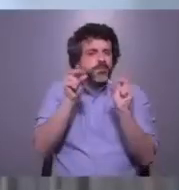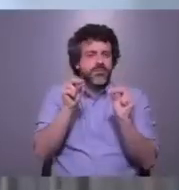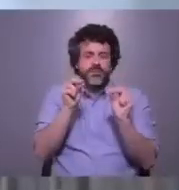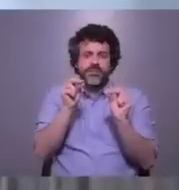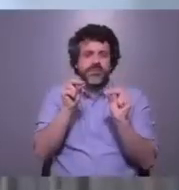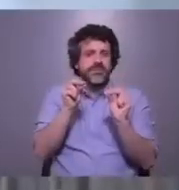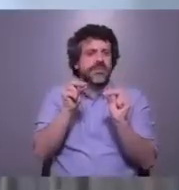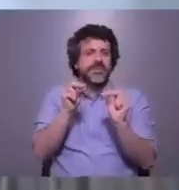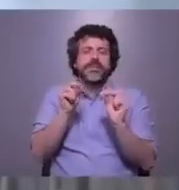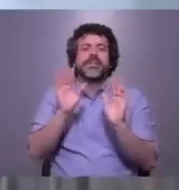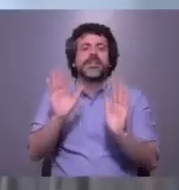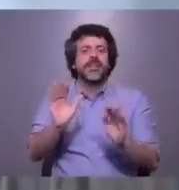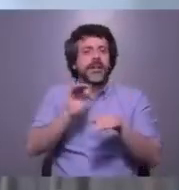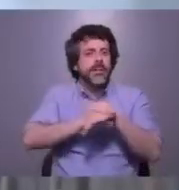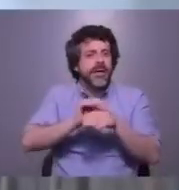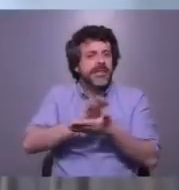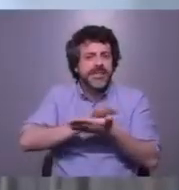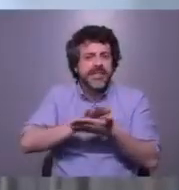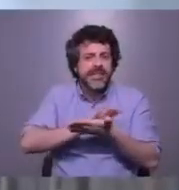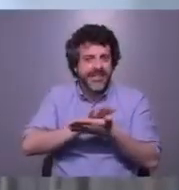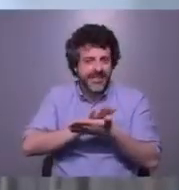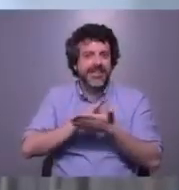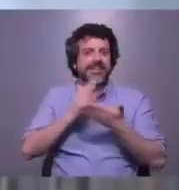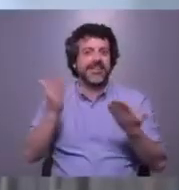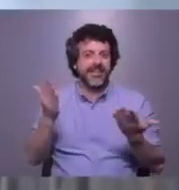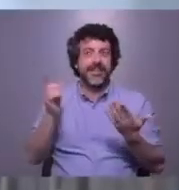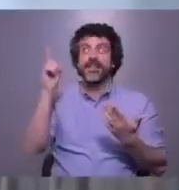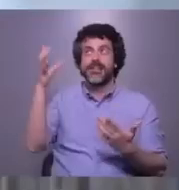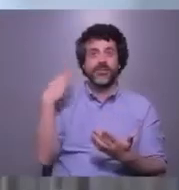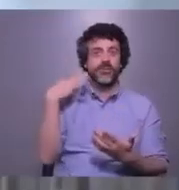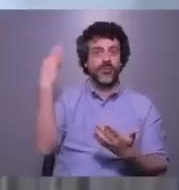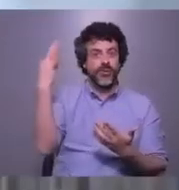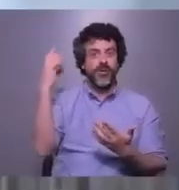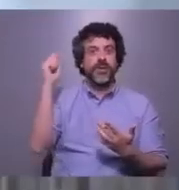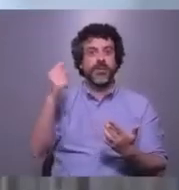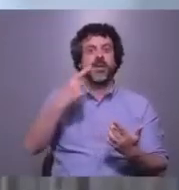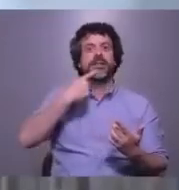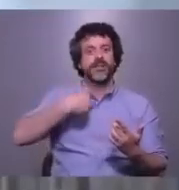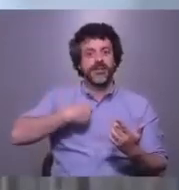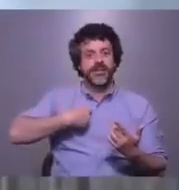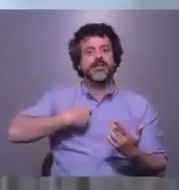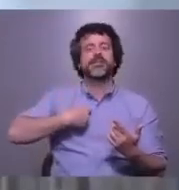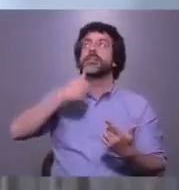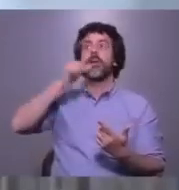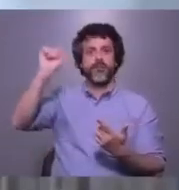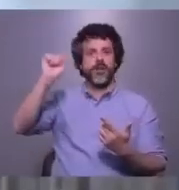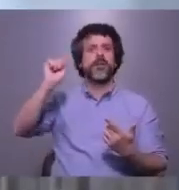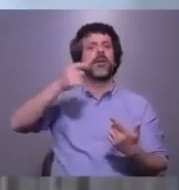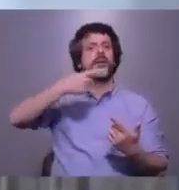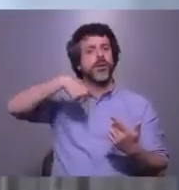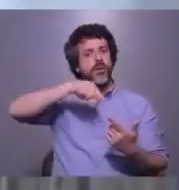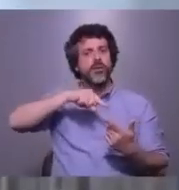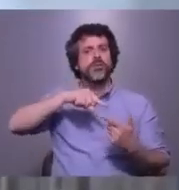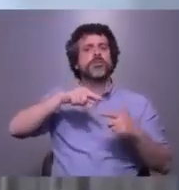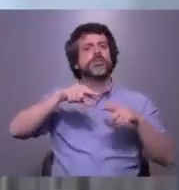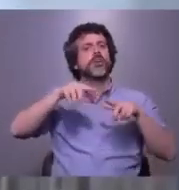sua presença. Ele escolheu-nos. Escolheu-nos e predestinou-nos de sua livre vontade para sermos seus